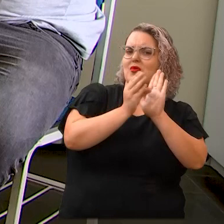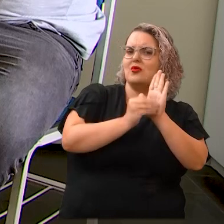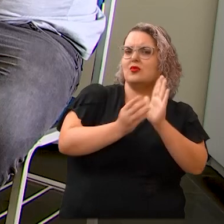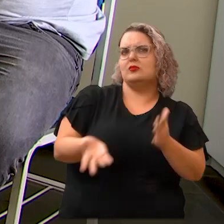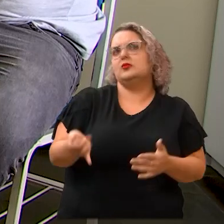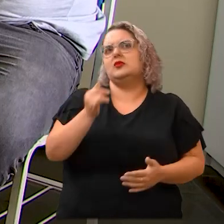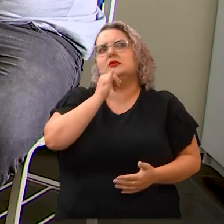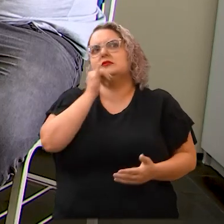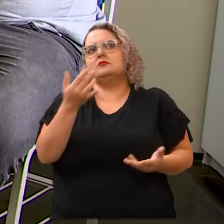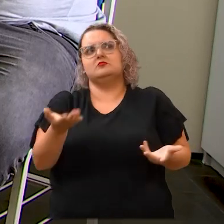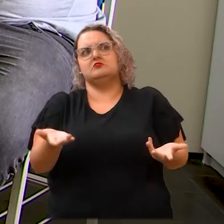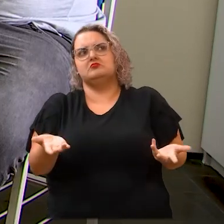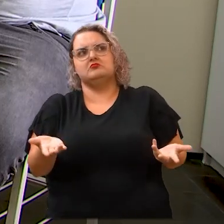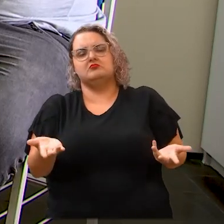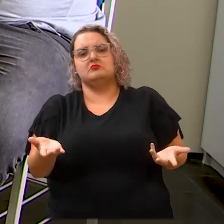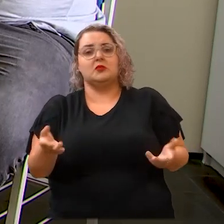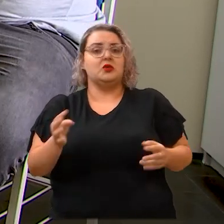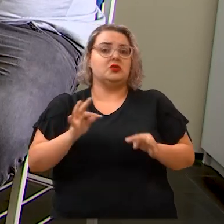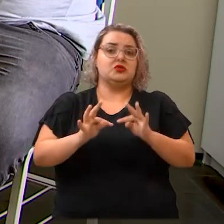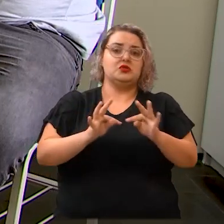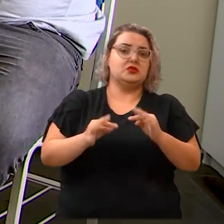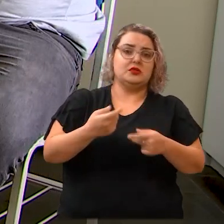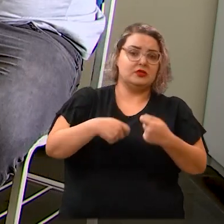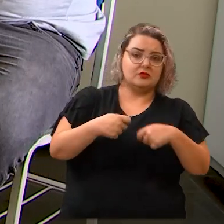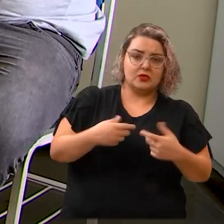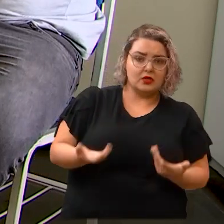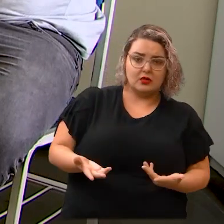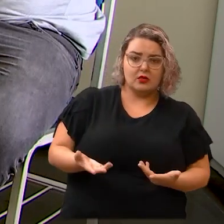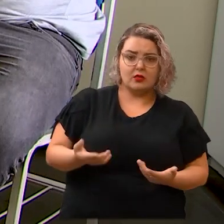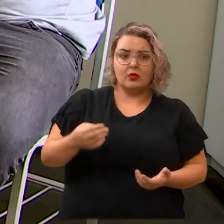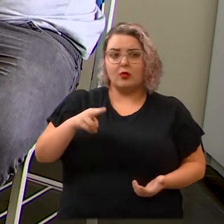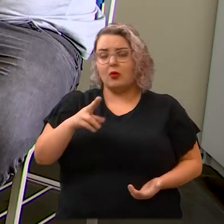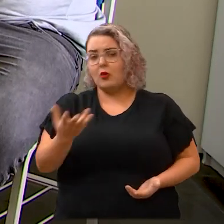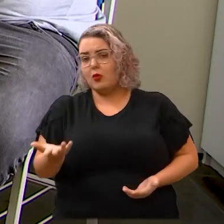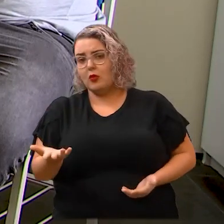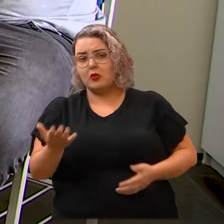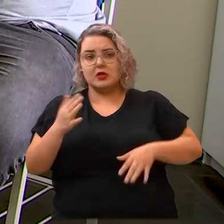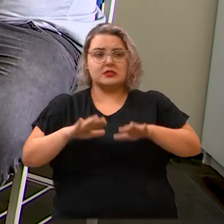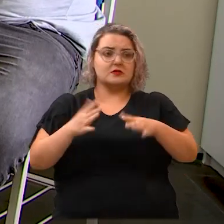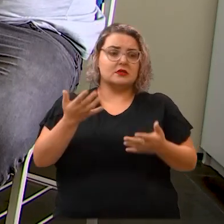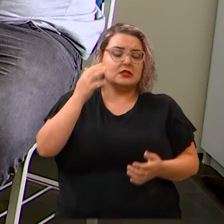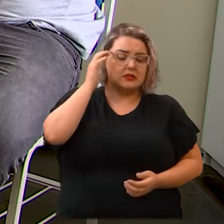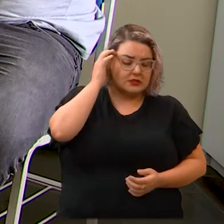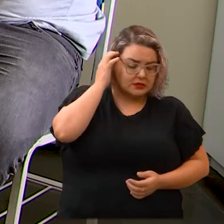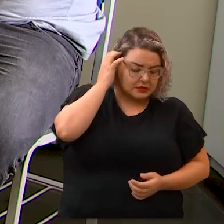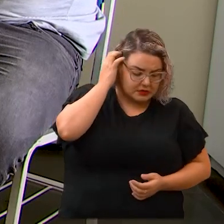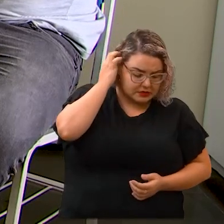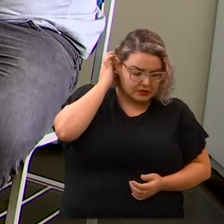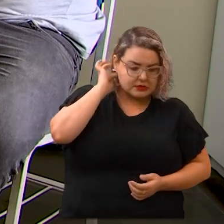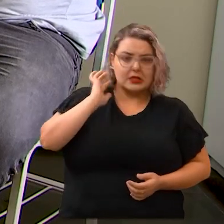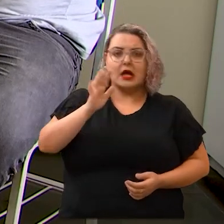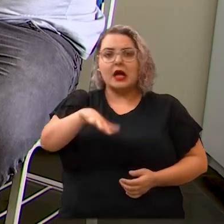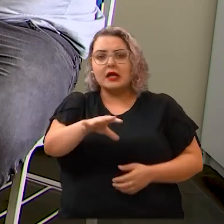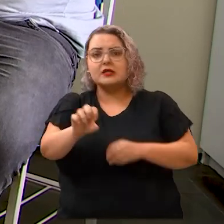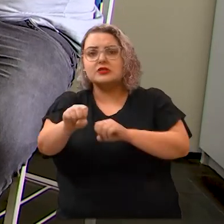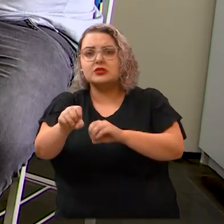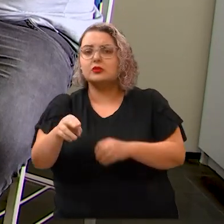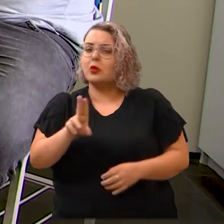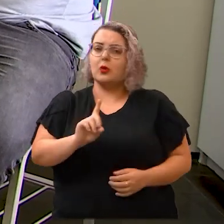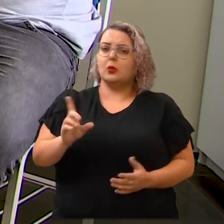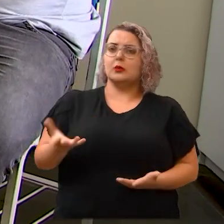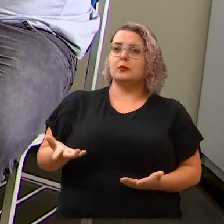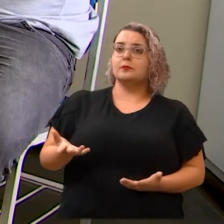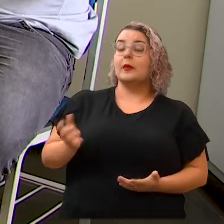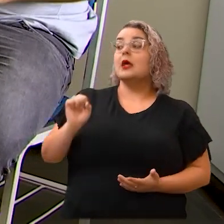que de um técnico administrativo ou de repente da área de educação ou não